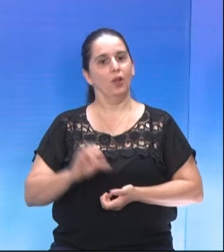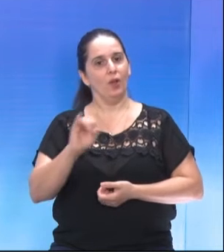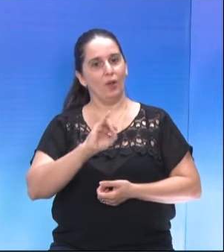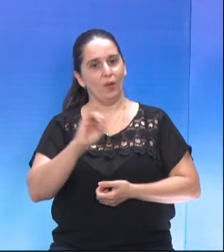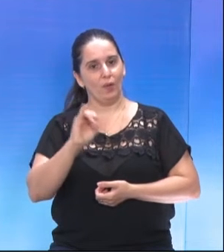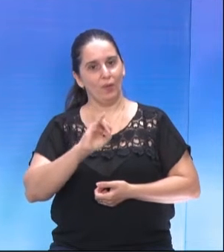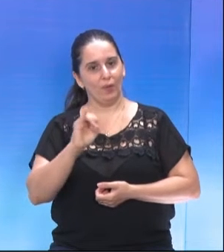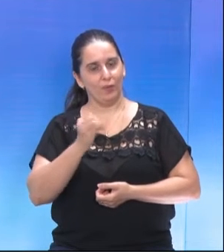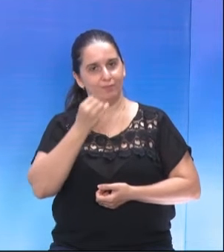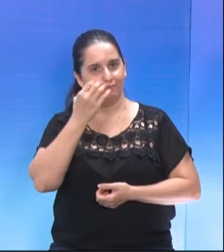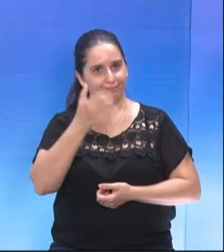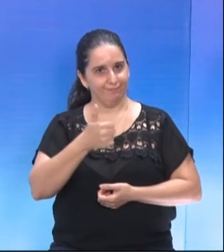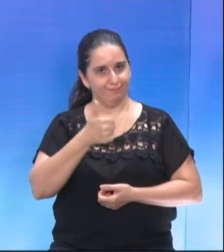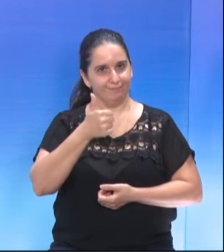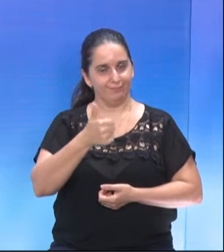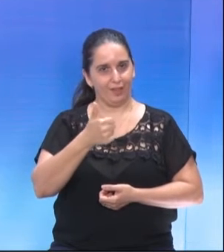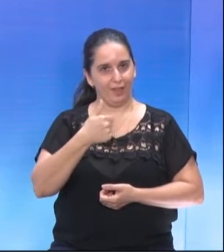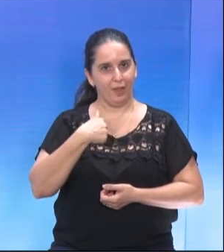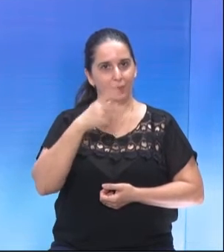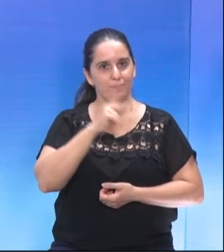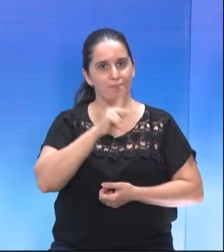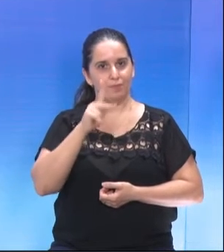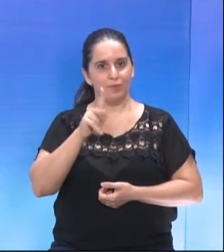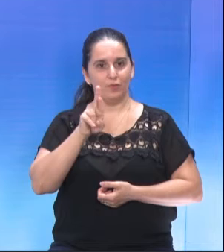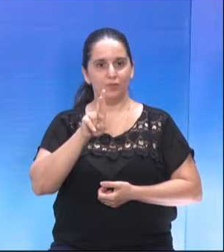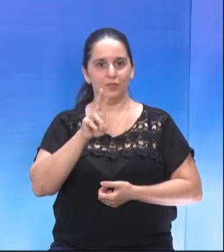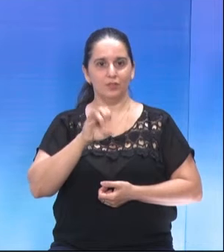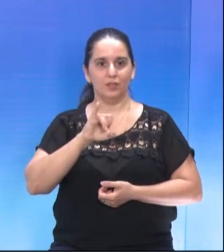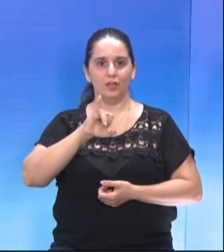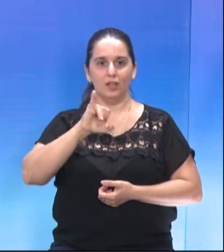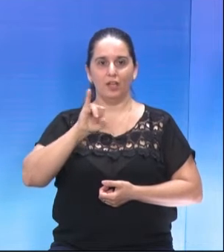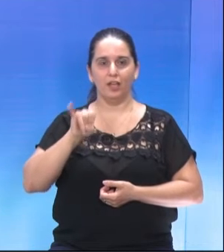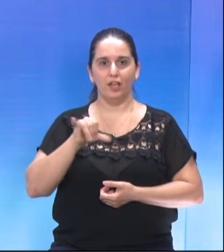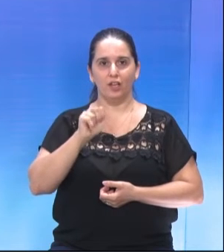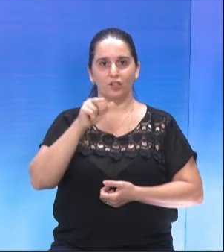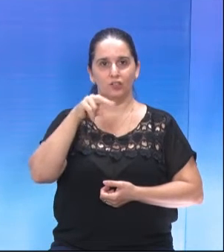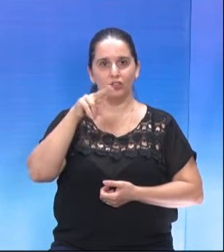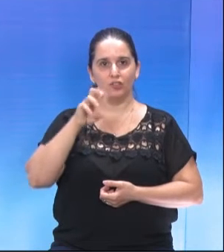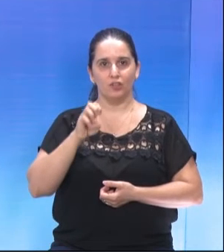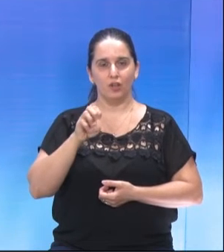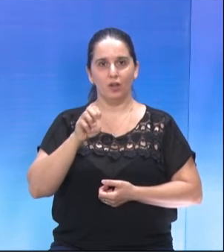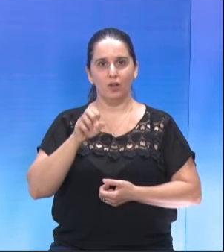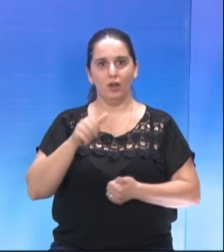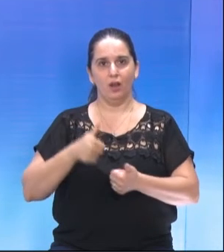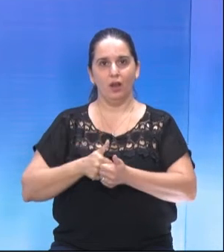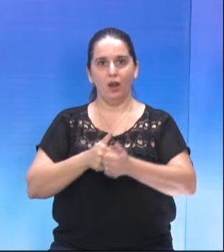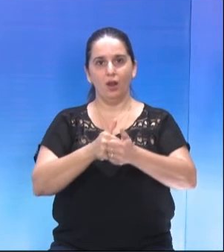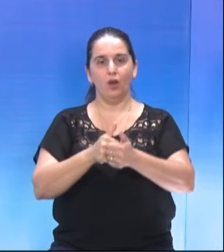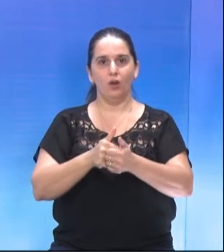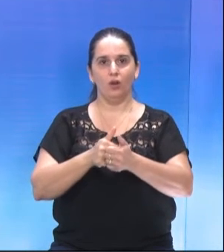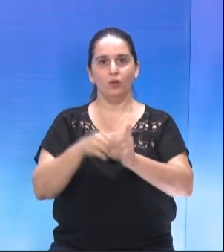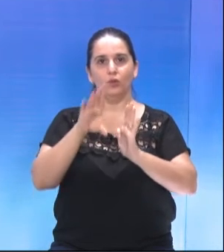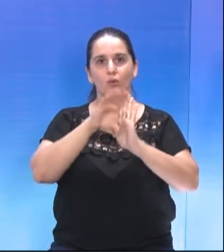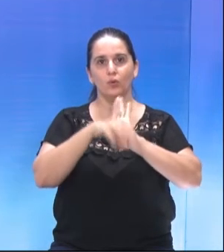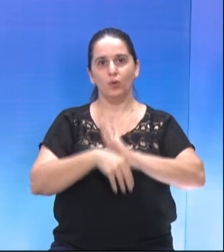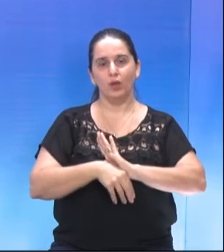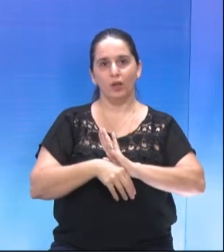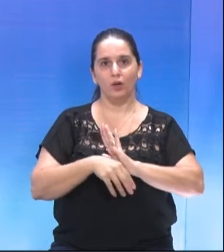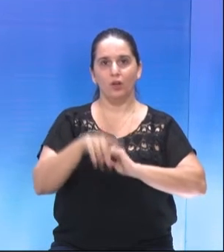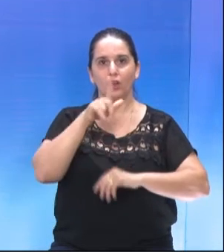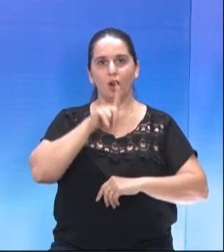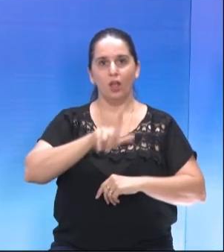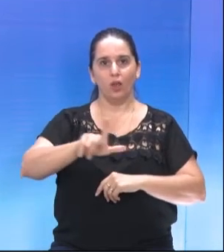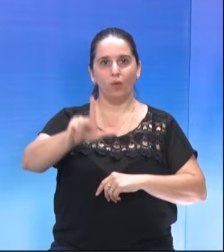Olá, tudo bem? Eu sou a professora Regiane Stempin, assessora do Currículo de Linguagens da Diretoria Regional de Porto